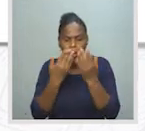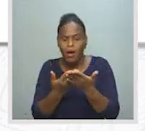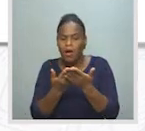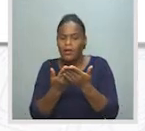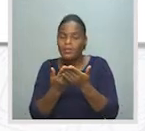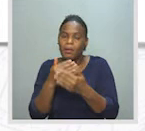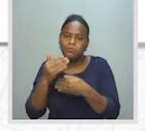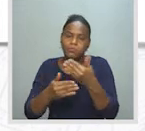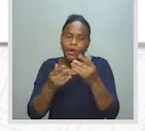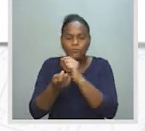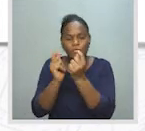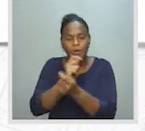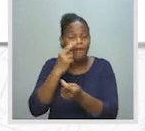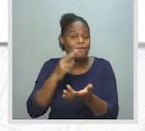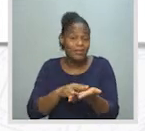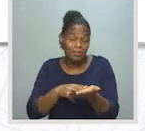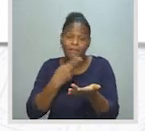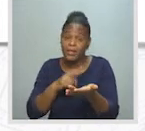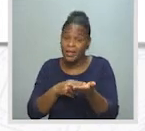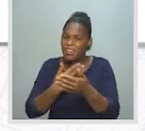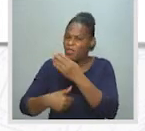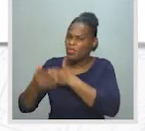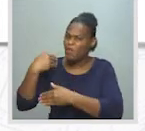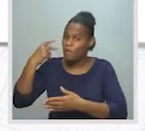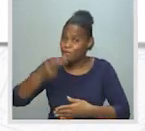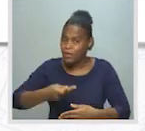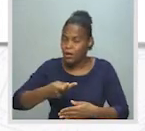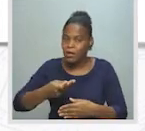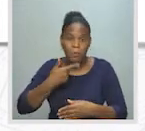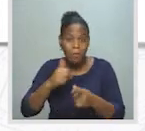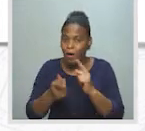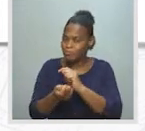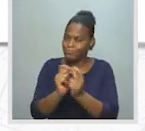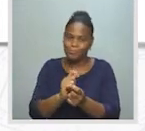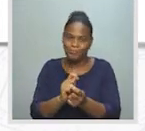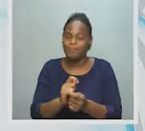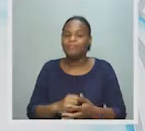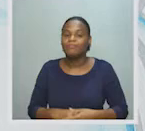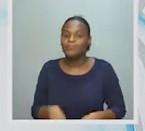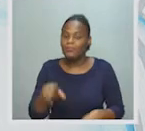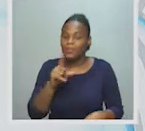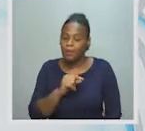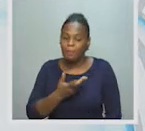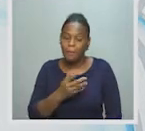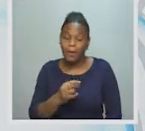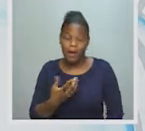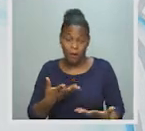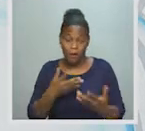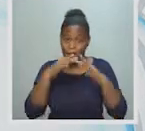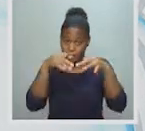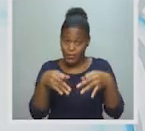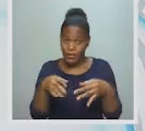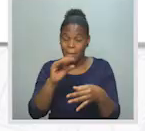perverteram e desfiguraram a verdade tradicional, fixa e intocável. E,